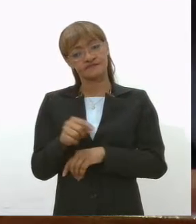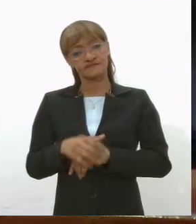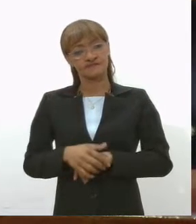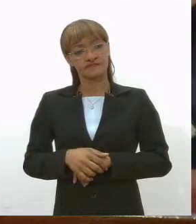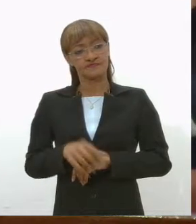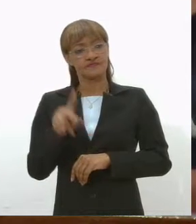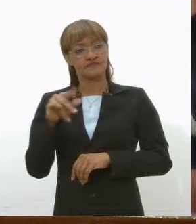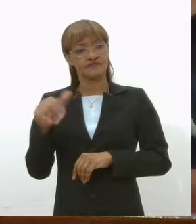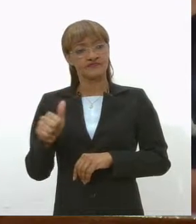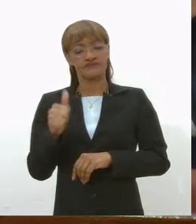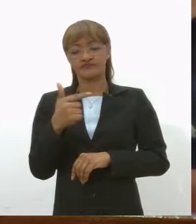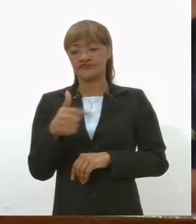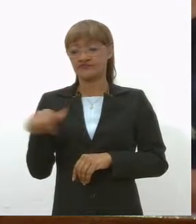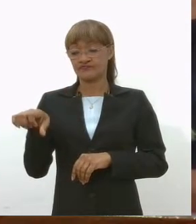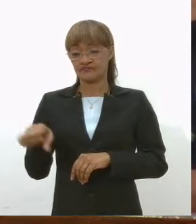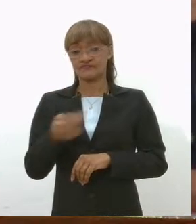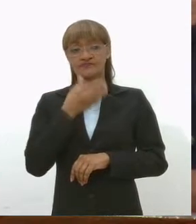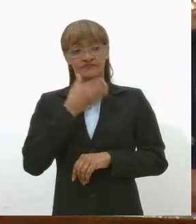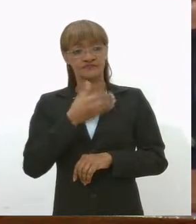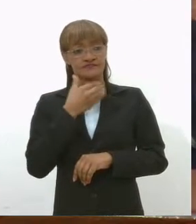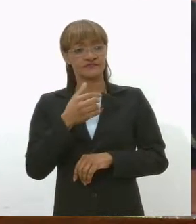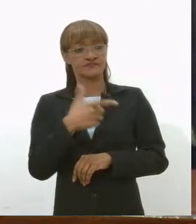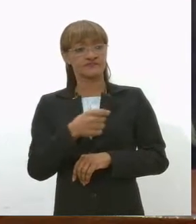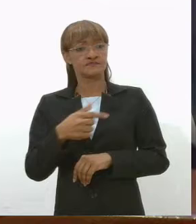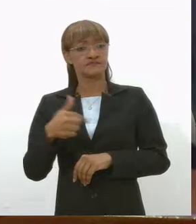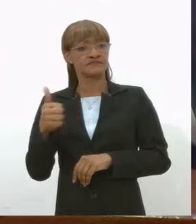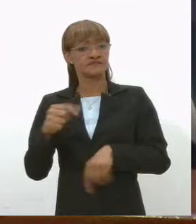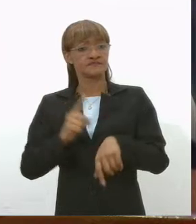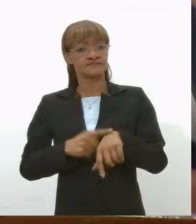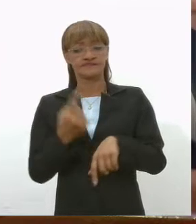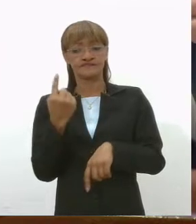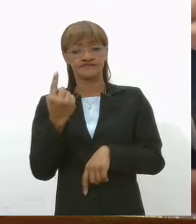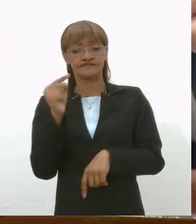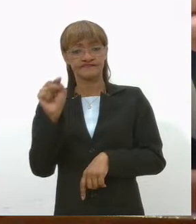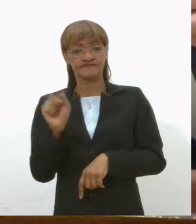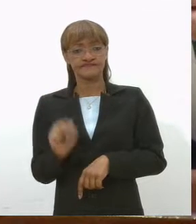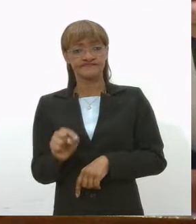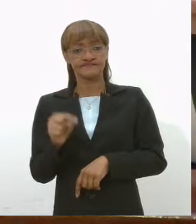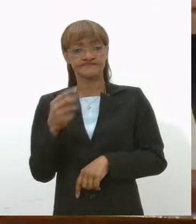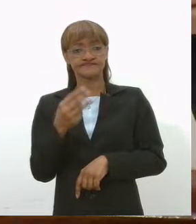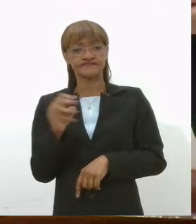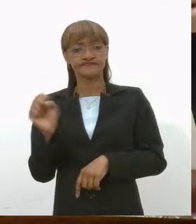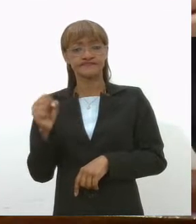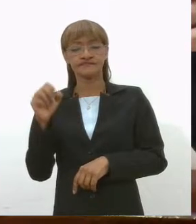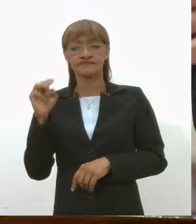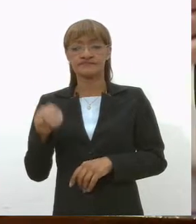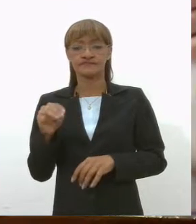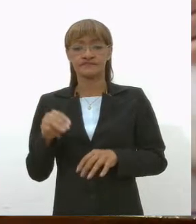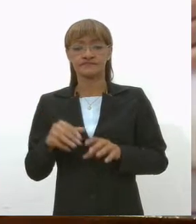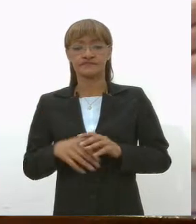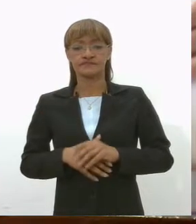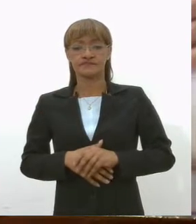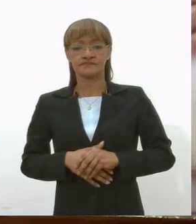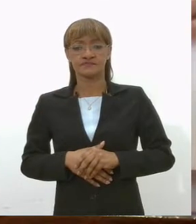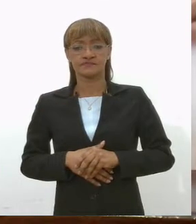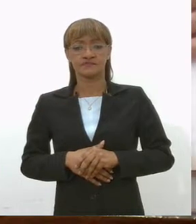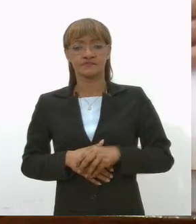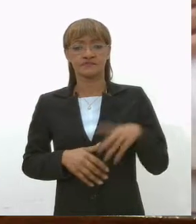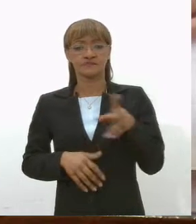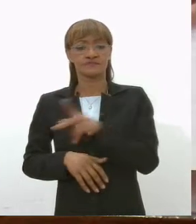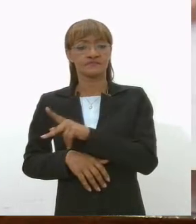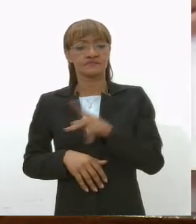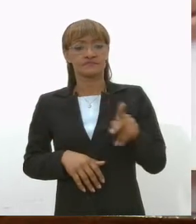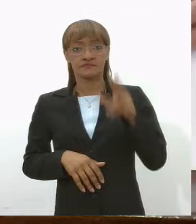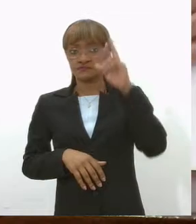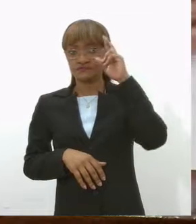dia 29 de dezembro de 2021, às 13 horas e 38 minutos, com a presidência do excelentíssimo